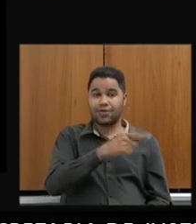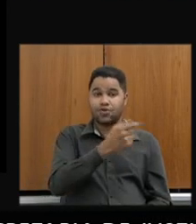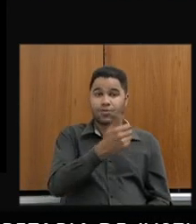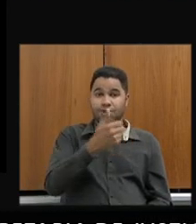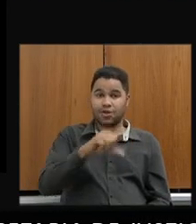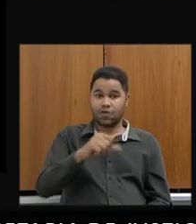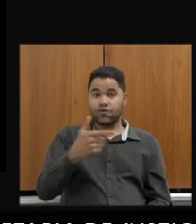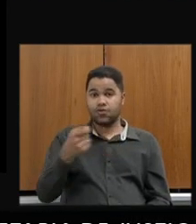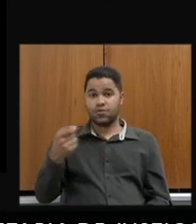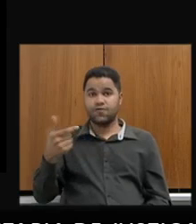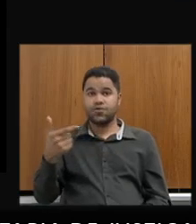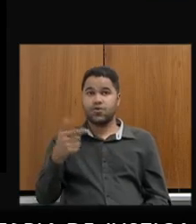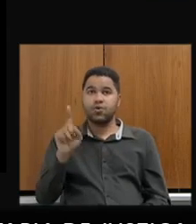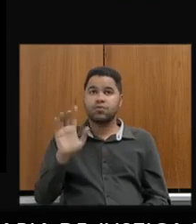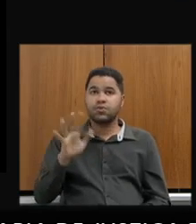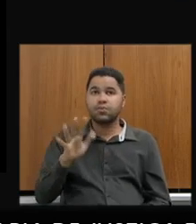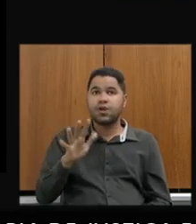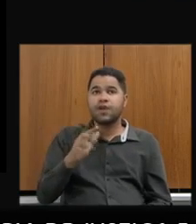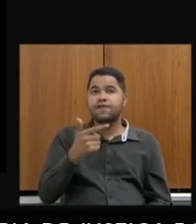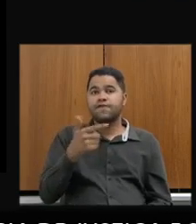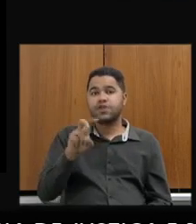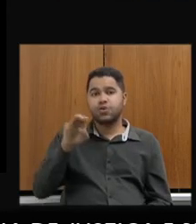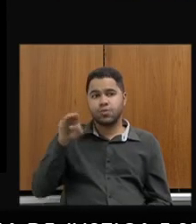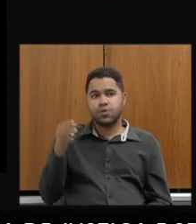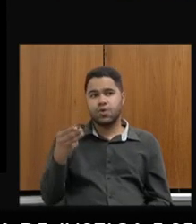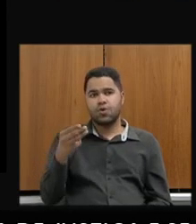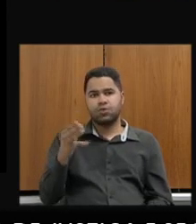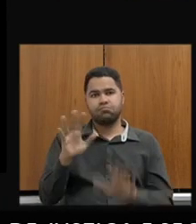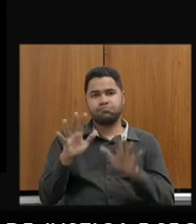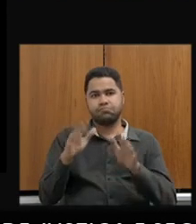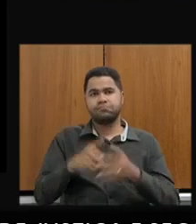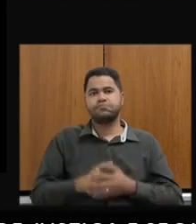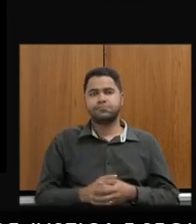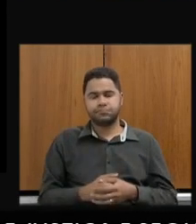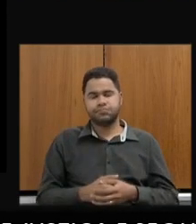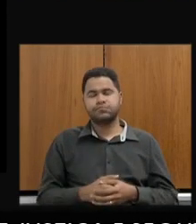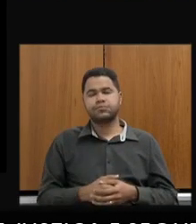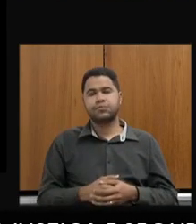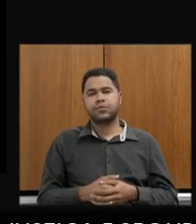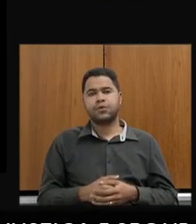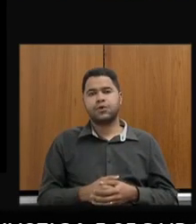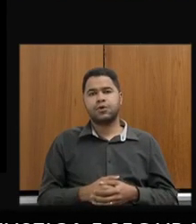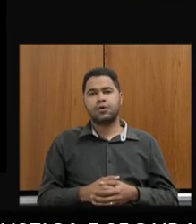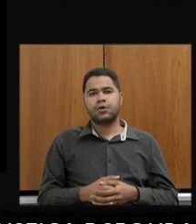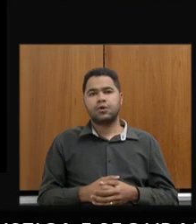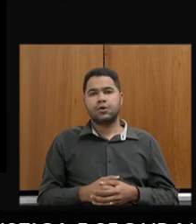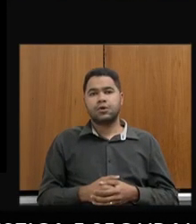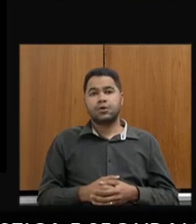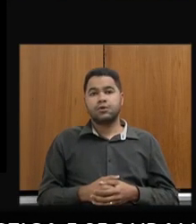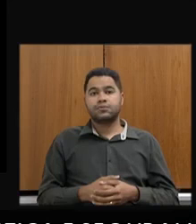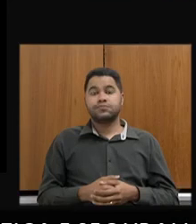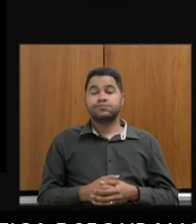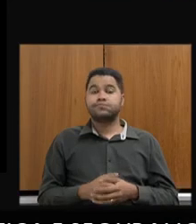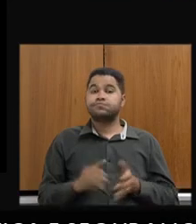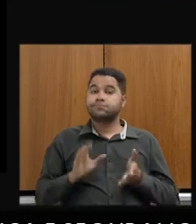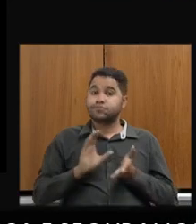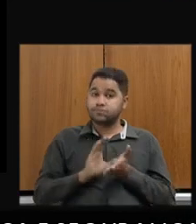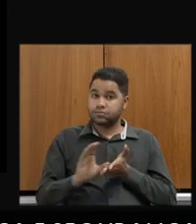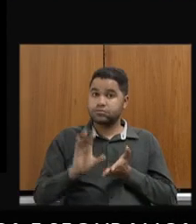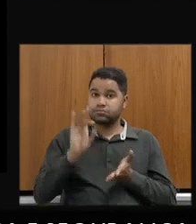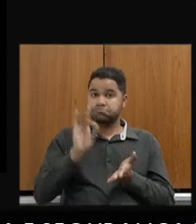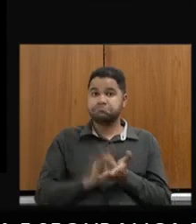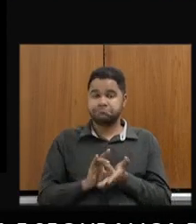foi de 25 milhões aproximadamente pode passar E esses são os investimentos